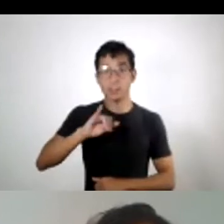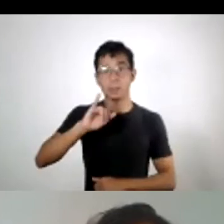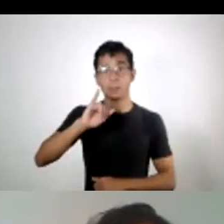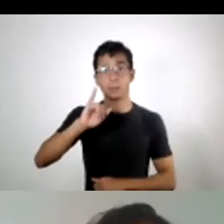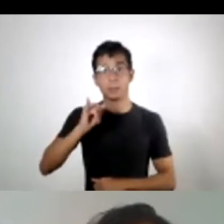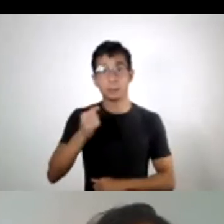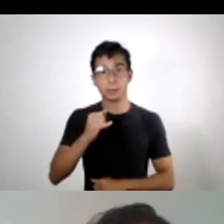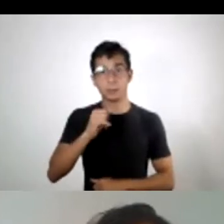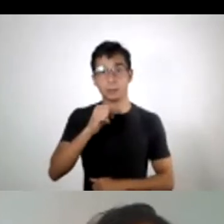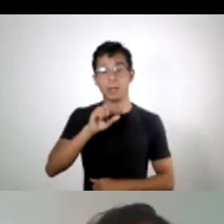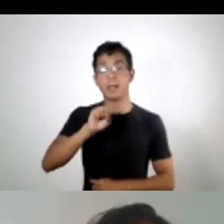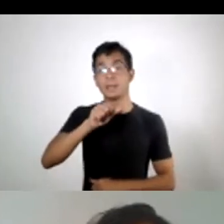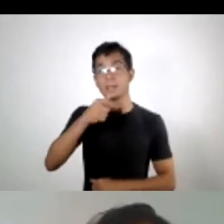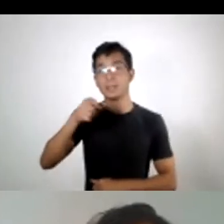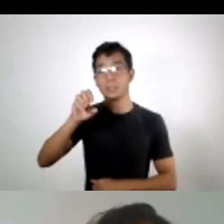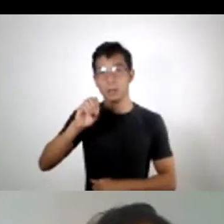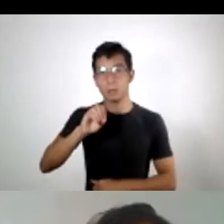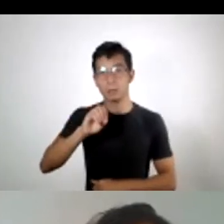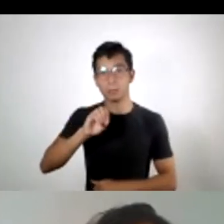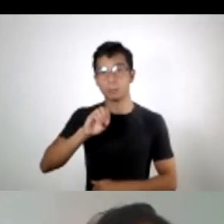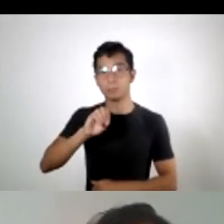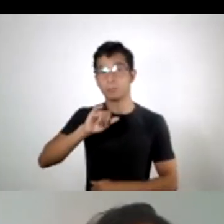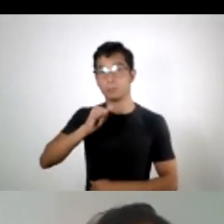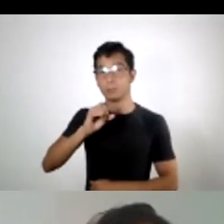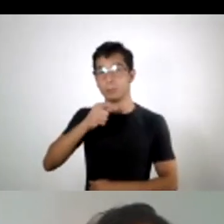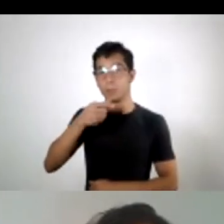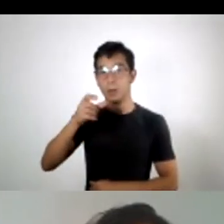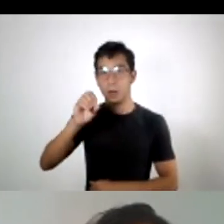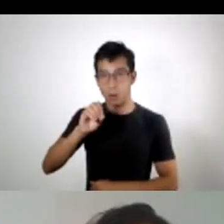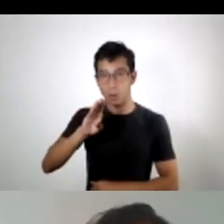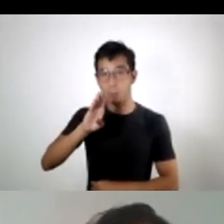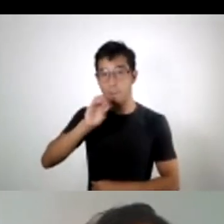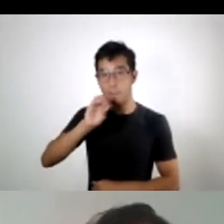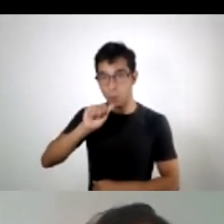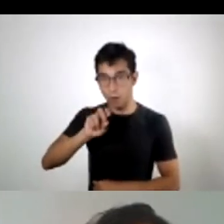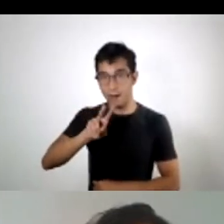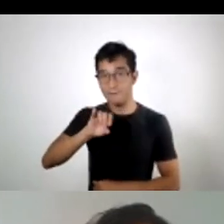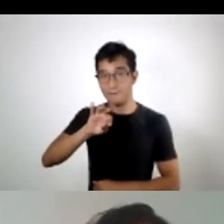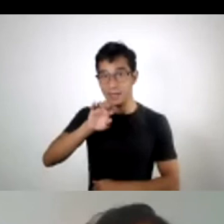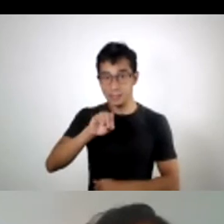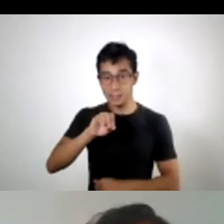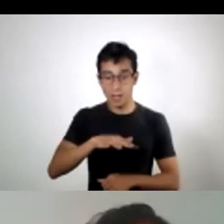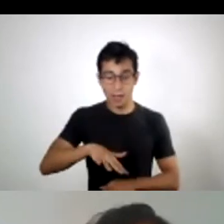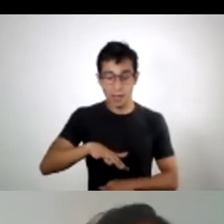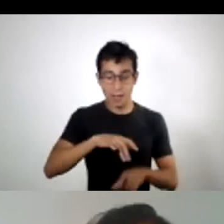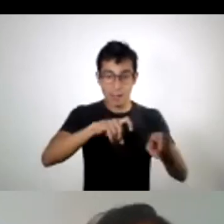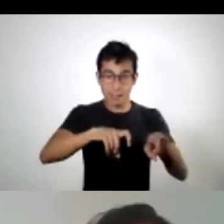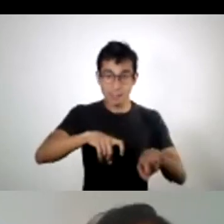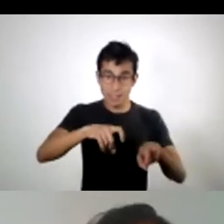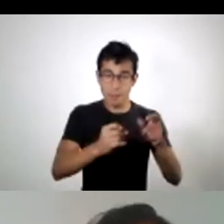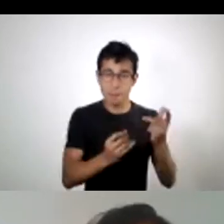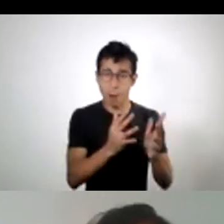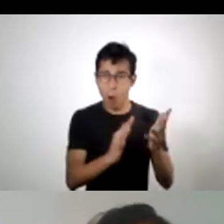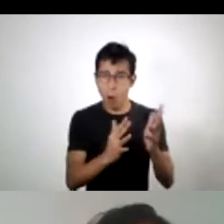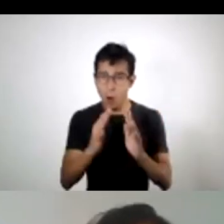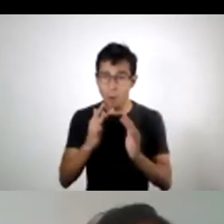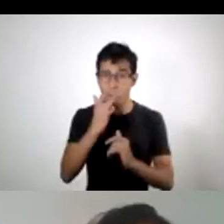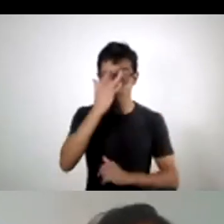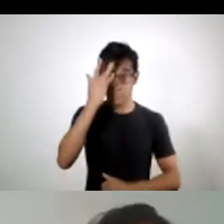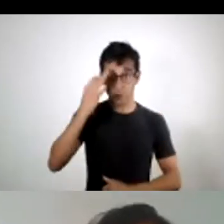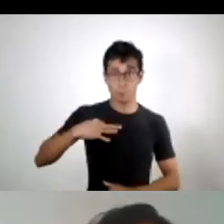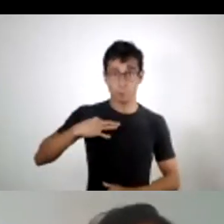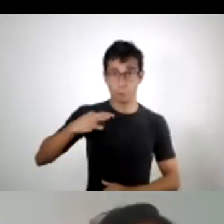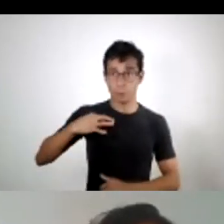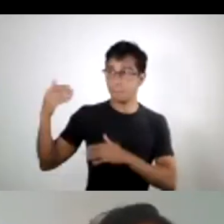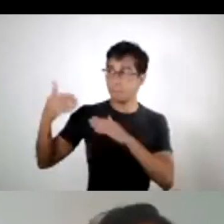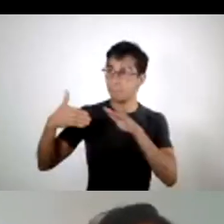na serra, né? A gente precisou de voluntários para apagar o fogo, foi bem tenso. Acho que durante uns 10 dias tivemos